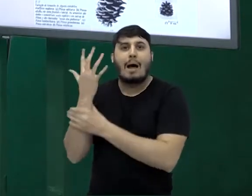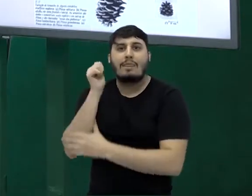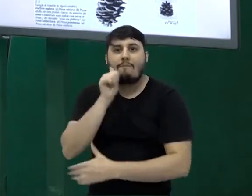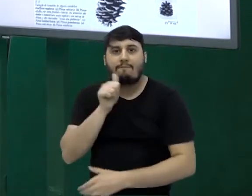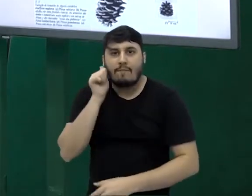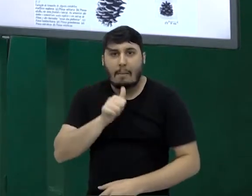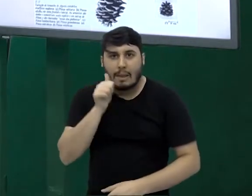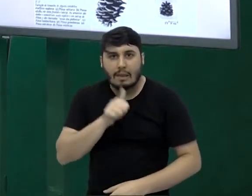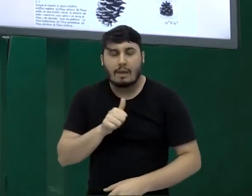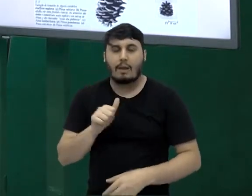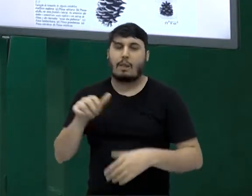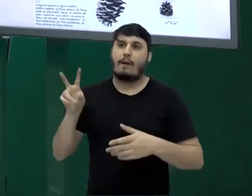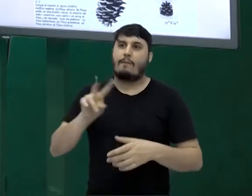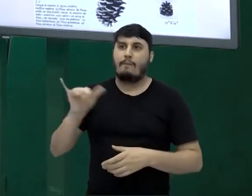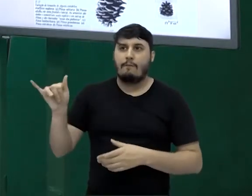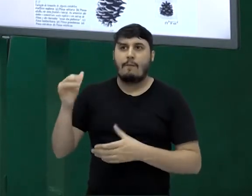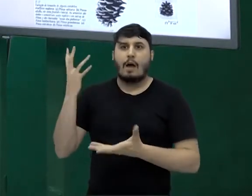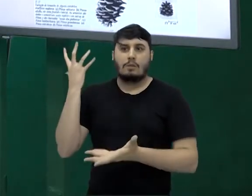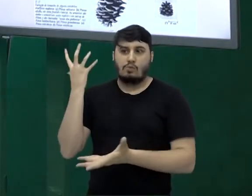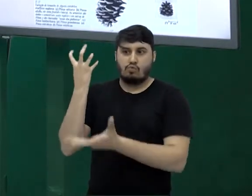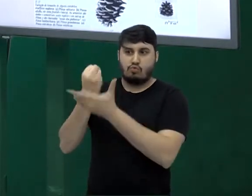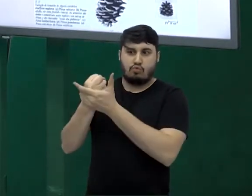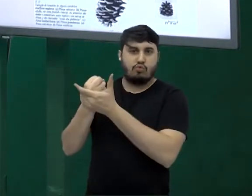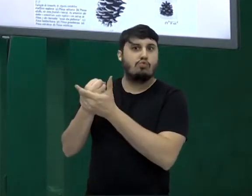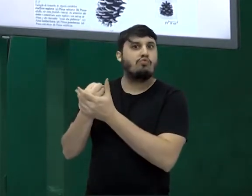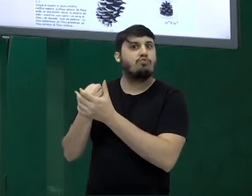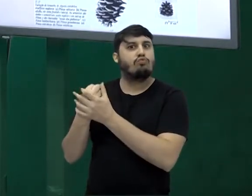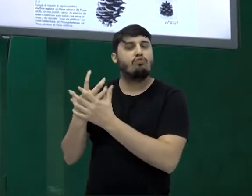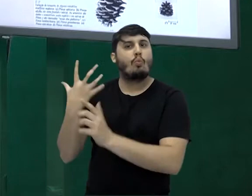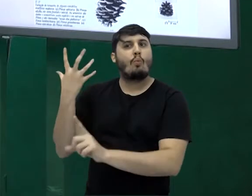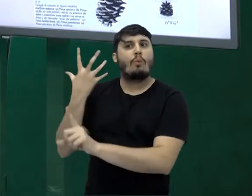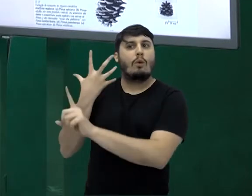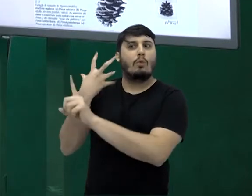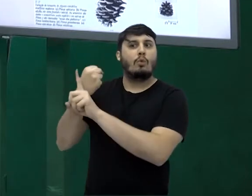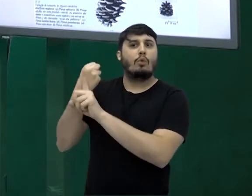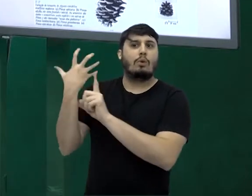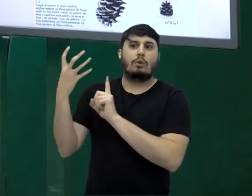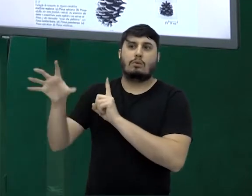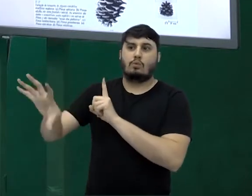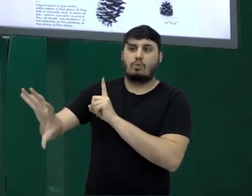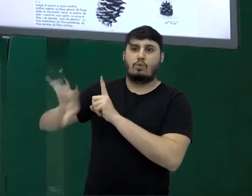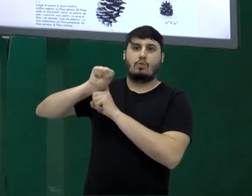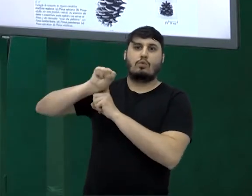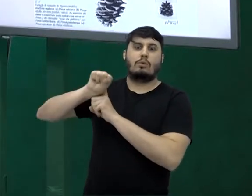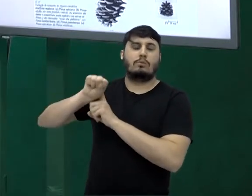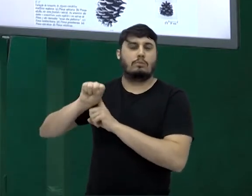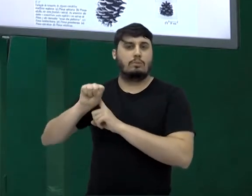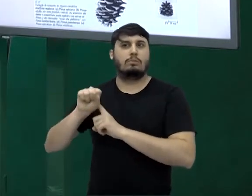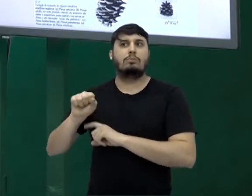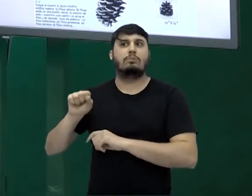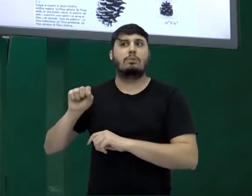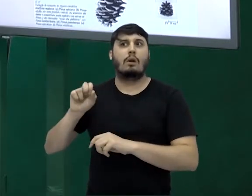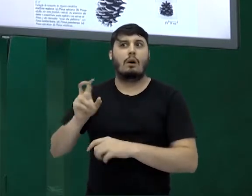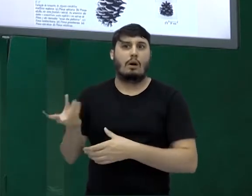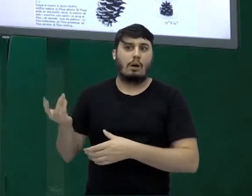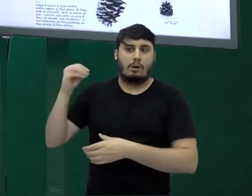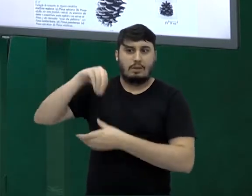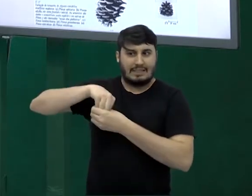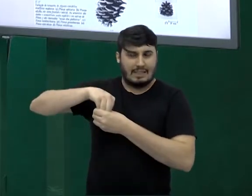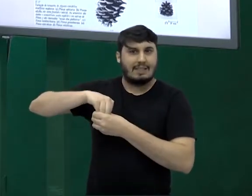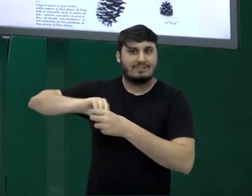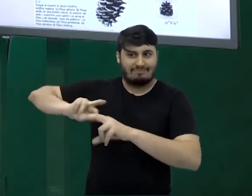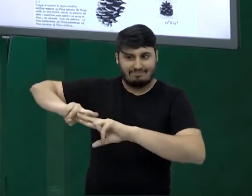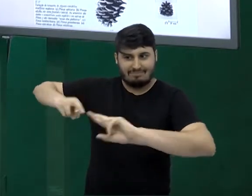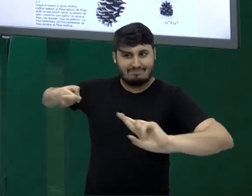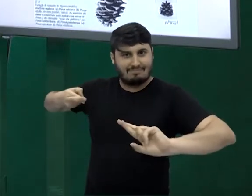chega lá, esse pólen ele vai formar o tubo polínico, mandar a célula reprodutiva para